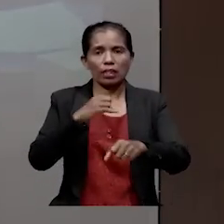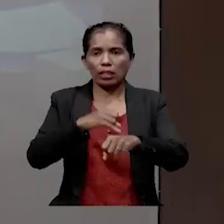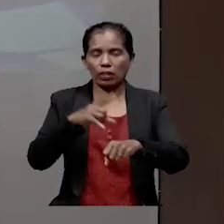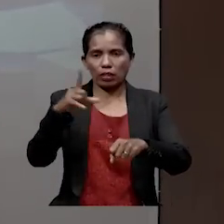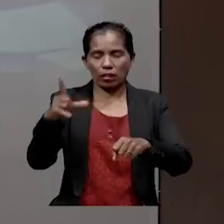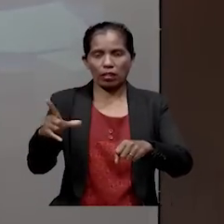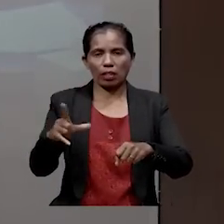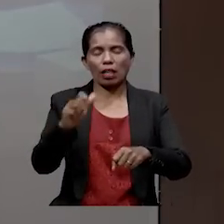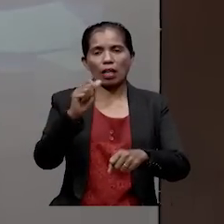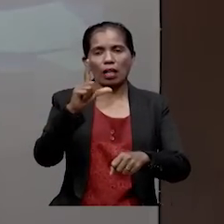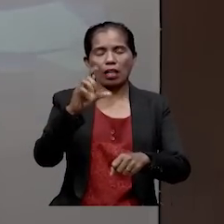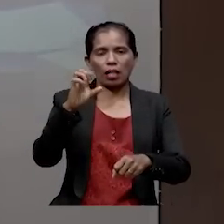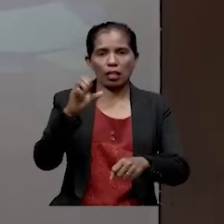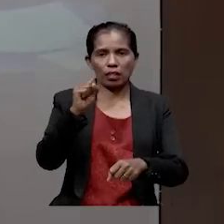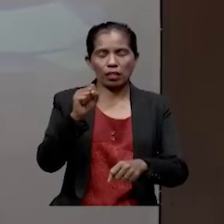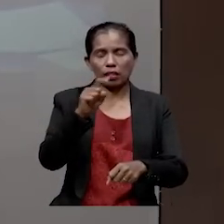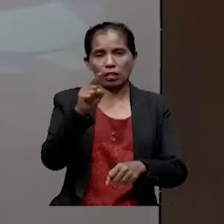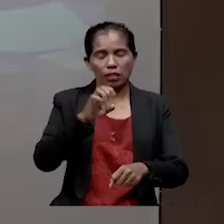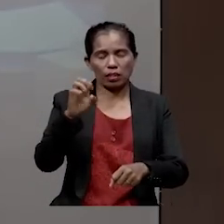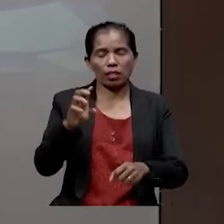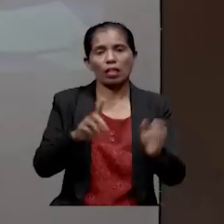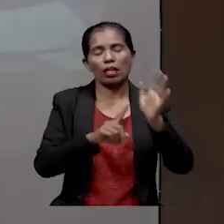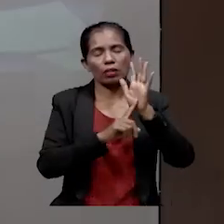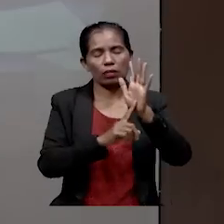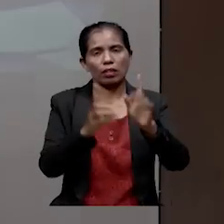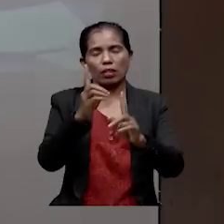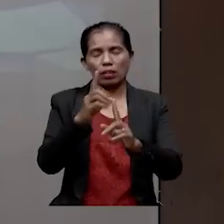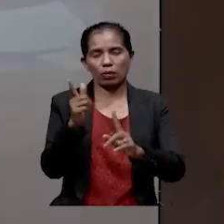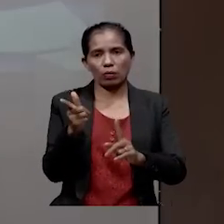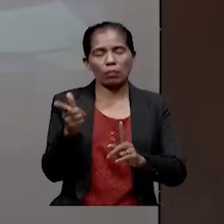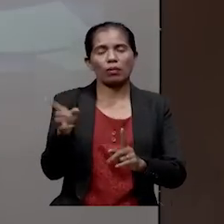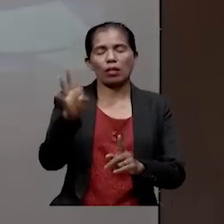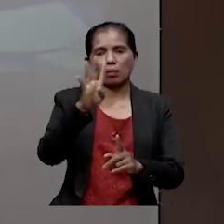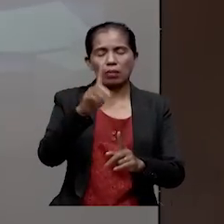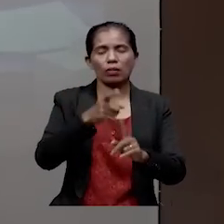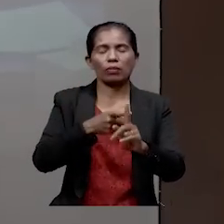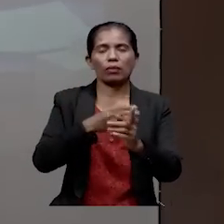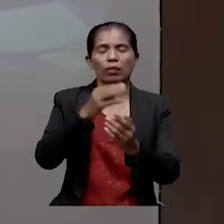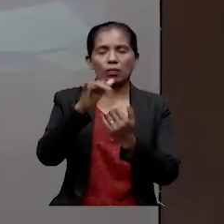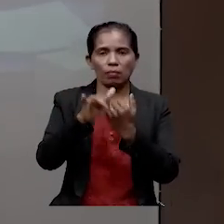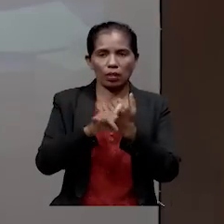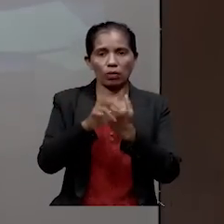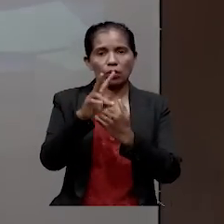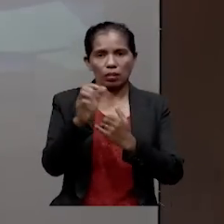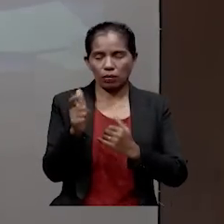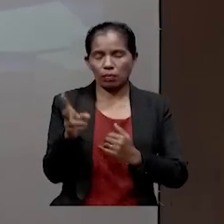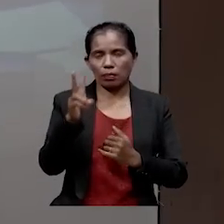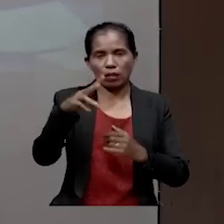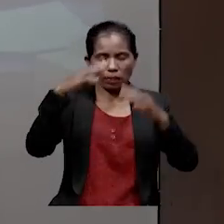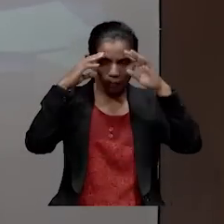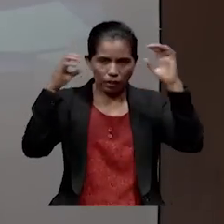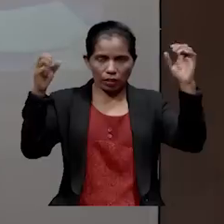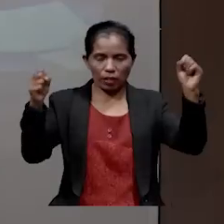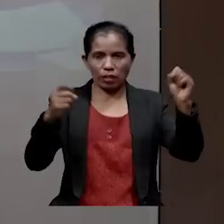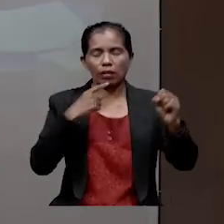Al Jazeera, neve publica e lora 24 fula maio 2022. Presidente da República